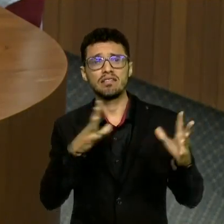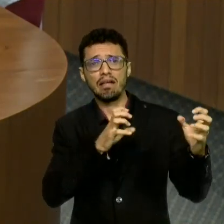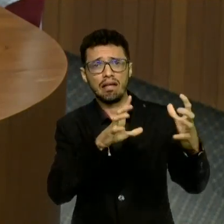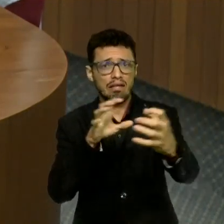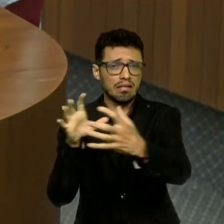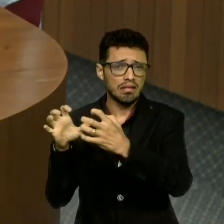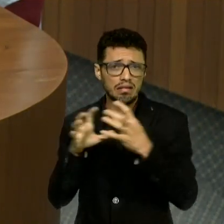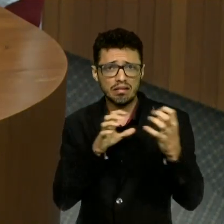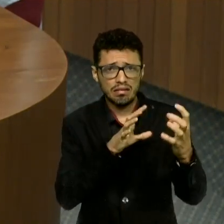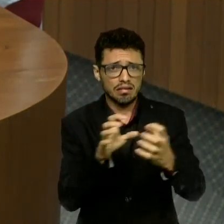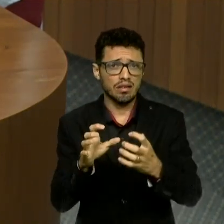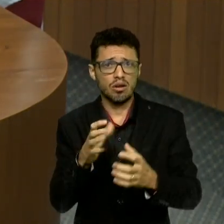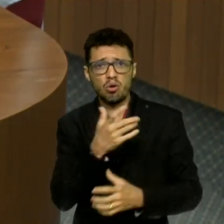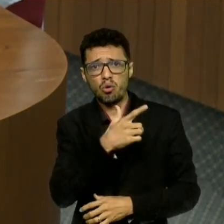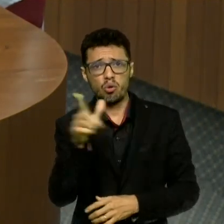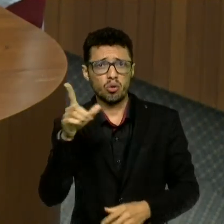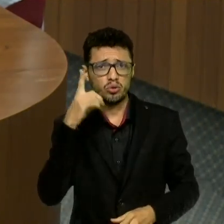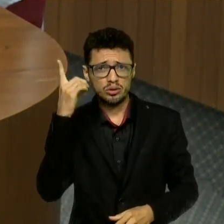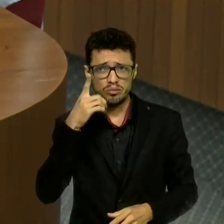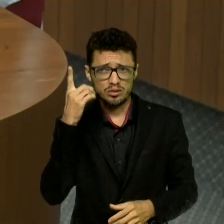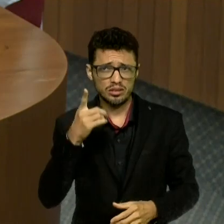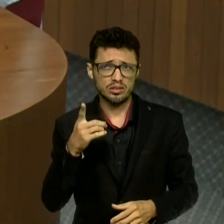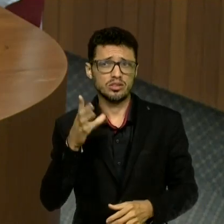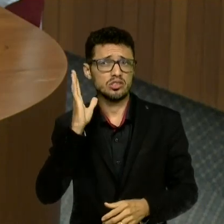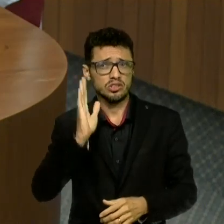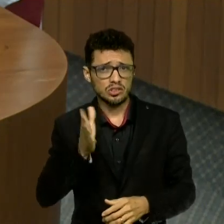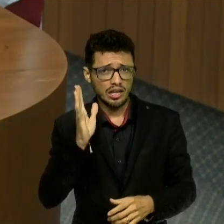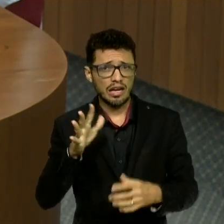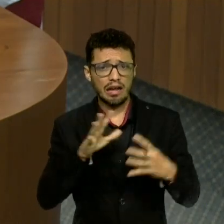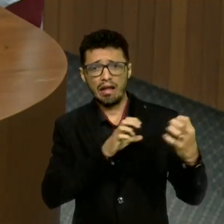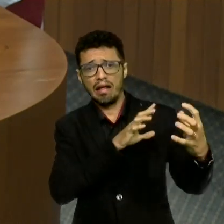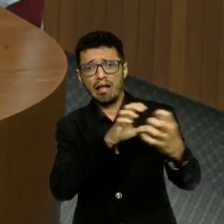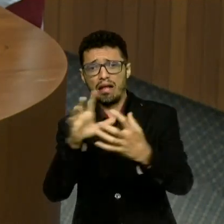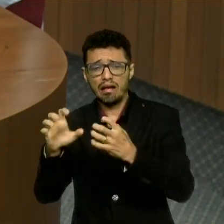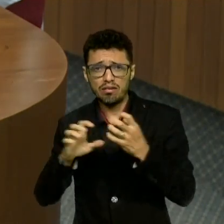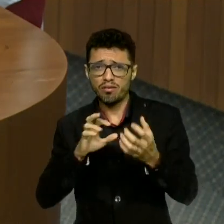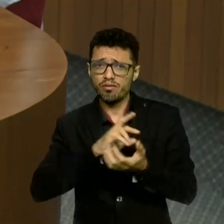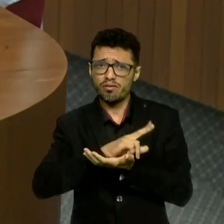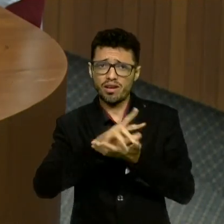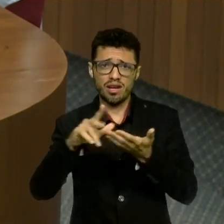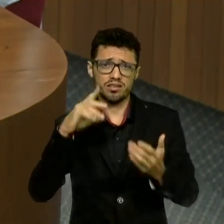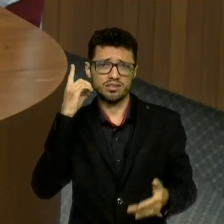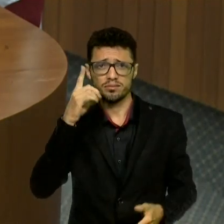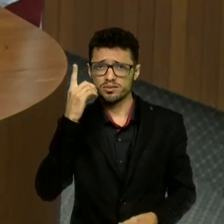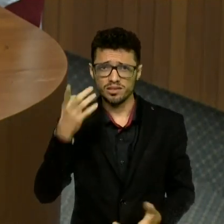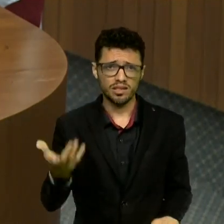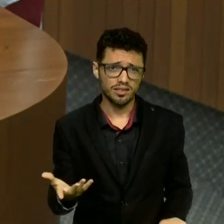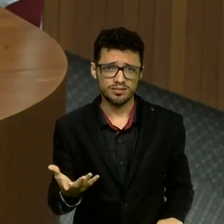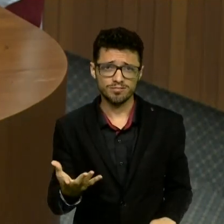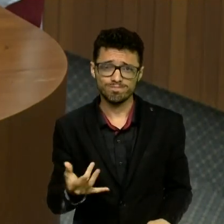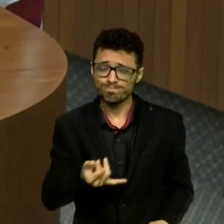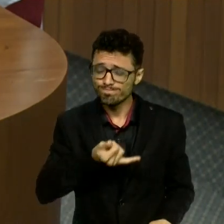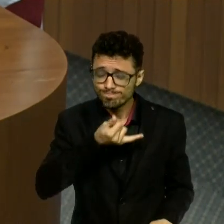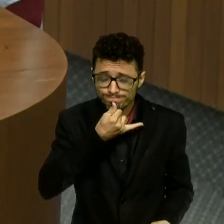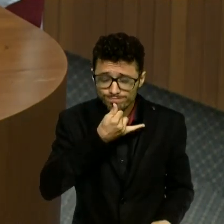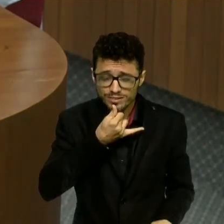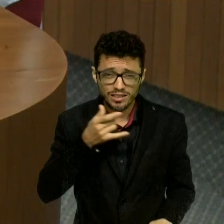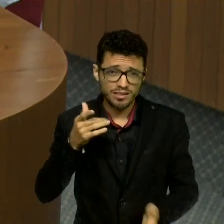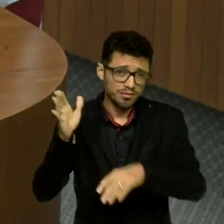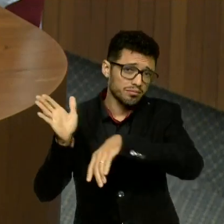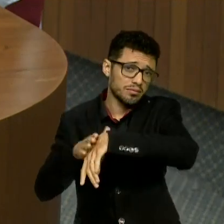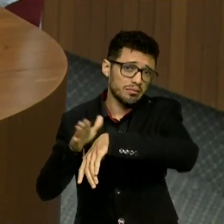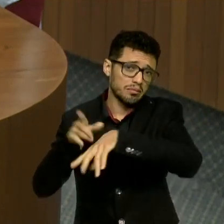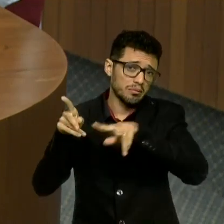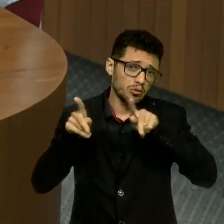com outros deputados em outros mandatos, já brigou com diversos deputados nessa legislatura. Infelizmente, é a conduta dele.